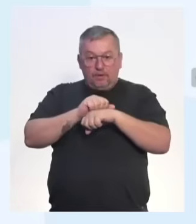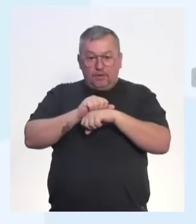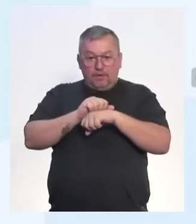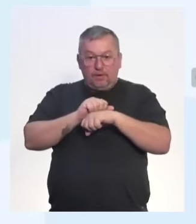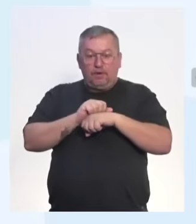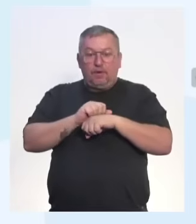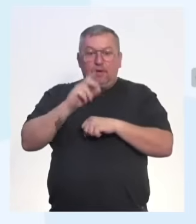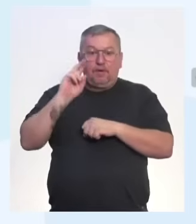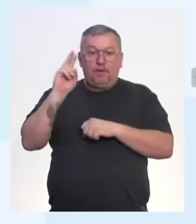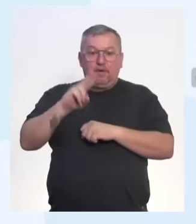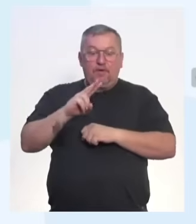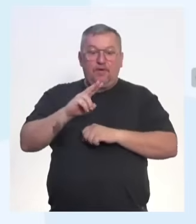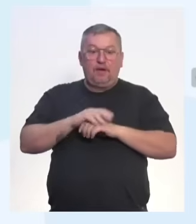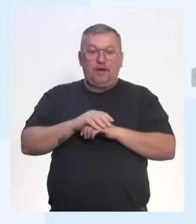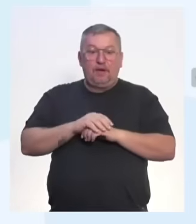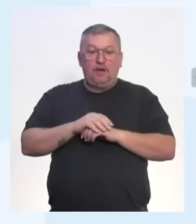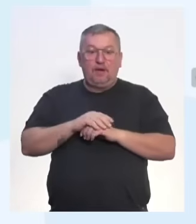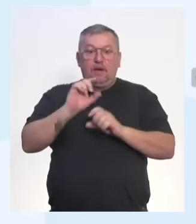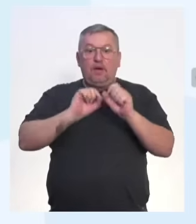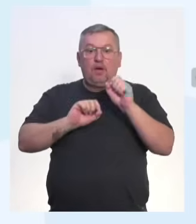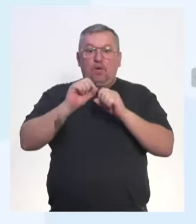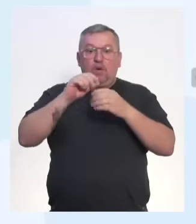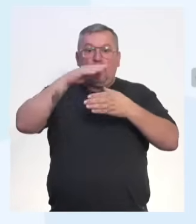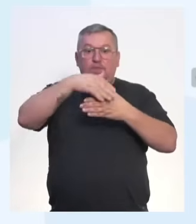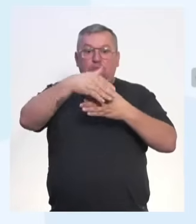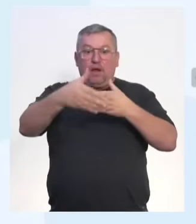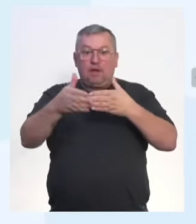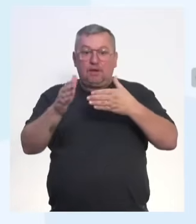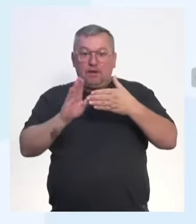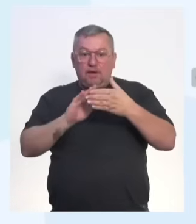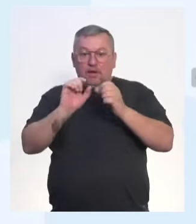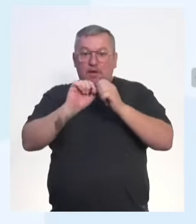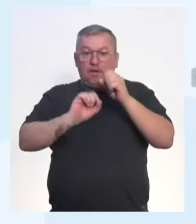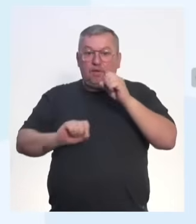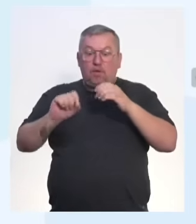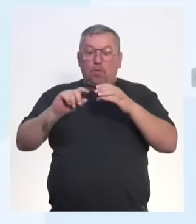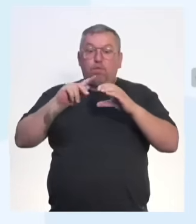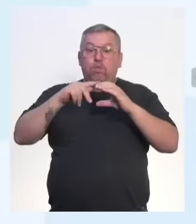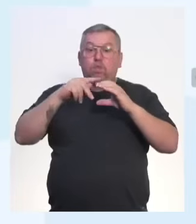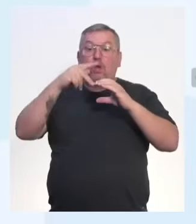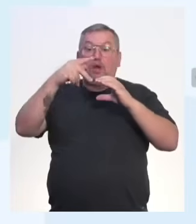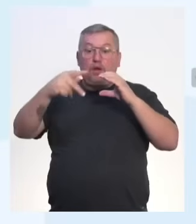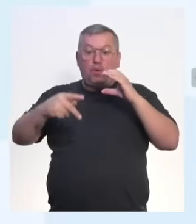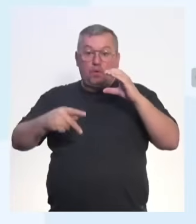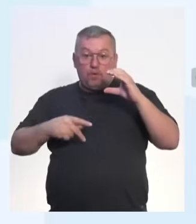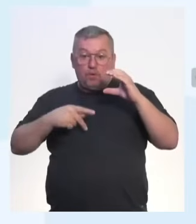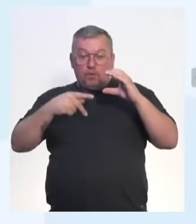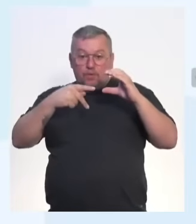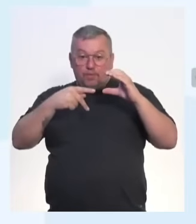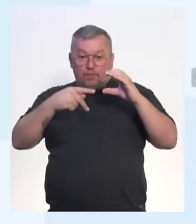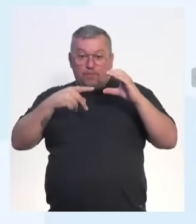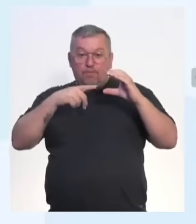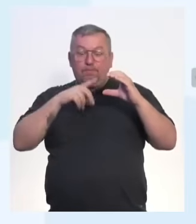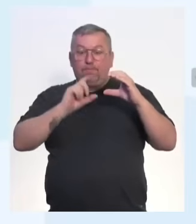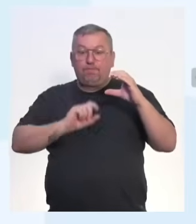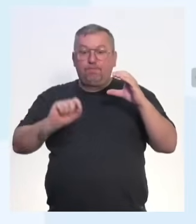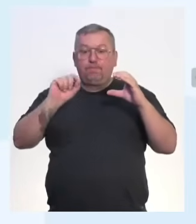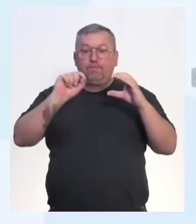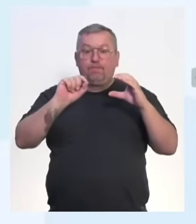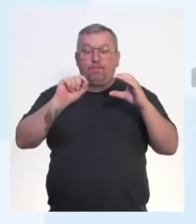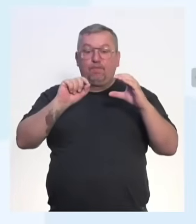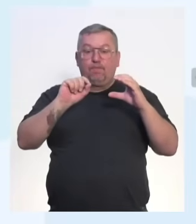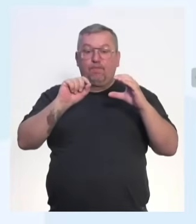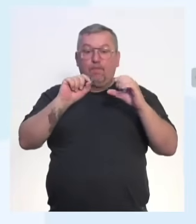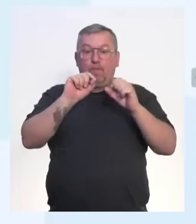sólidos geométricos cujas faces são formadas por polígonos. No caso aqui que nós temos, né, nós temos a